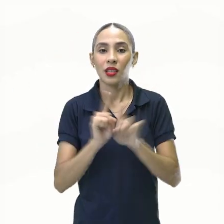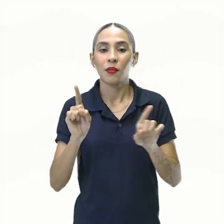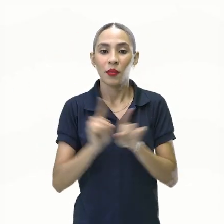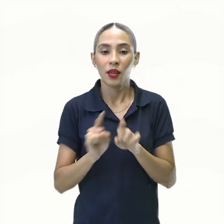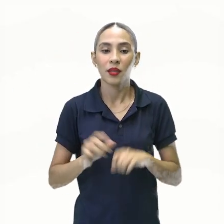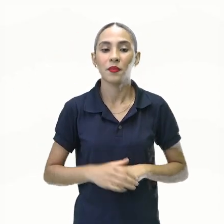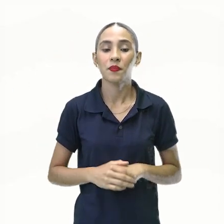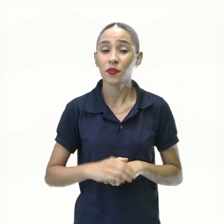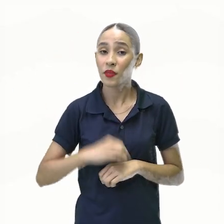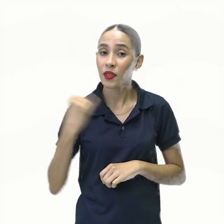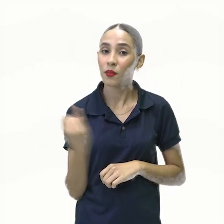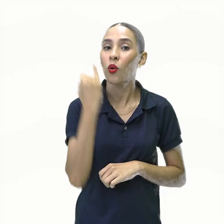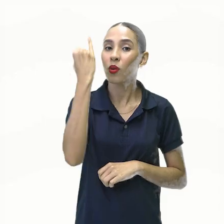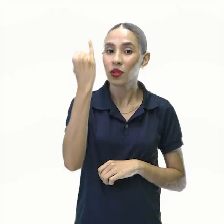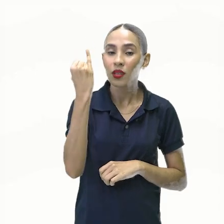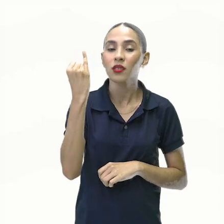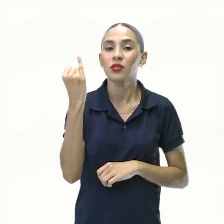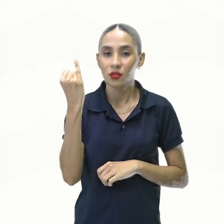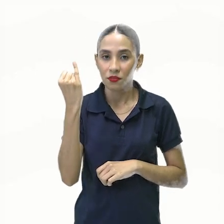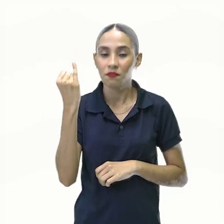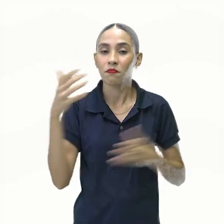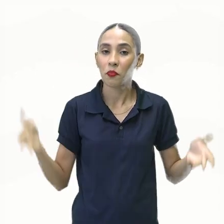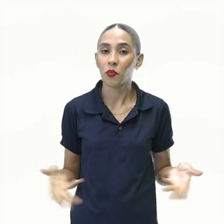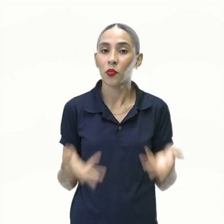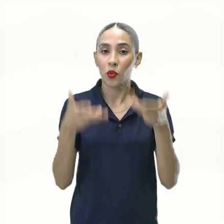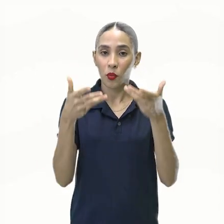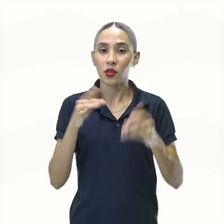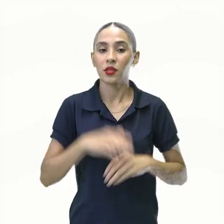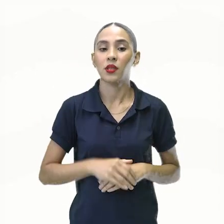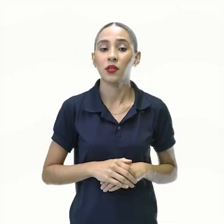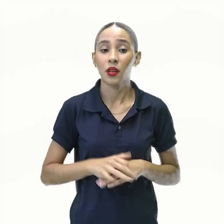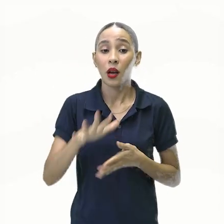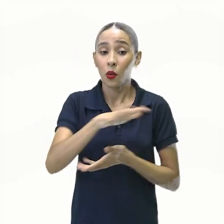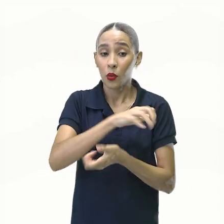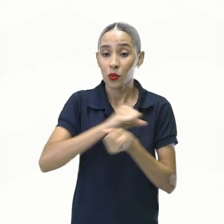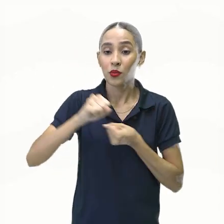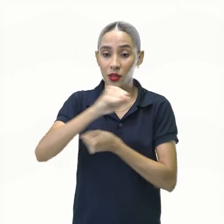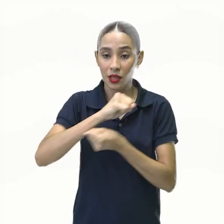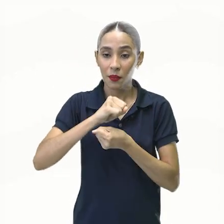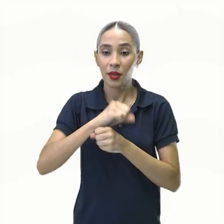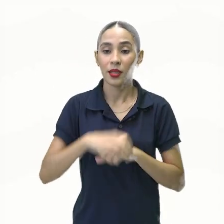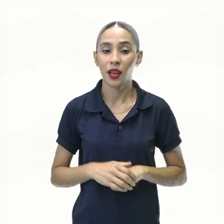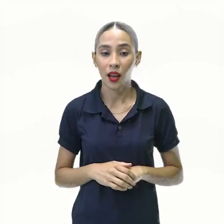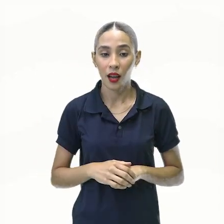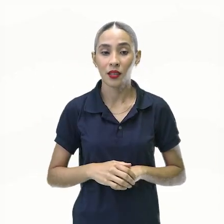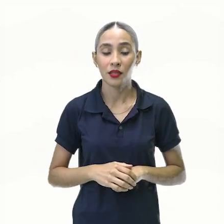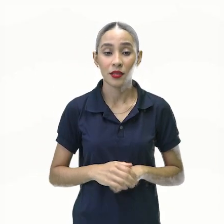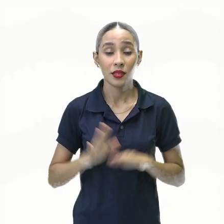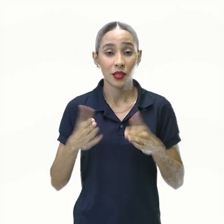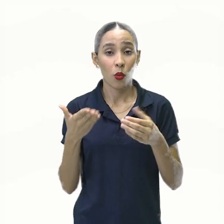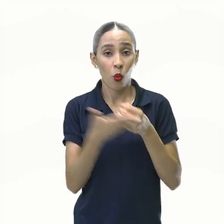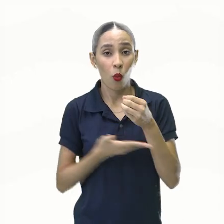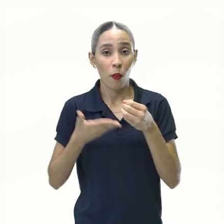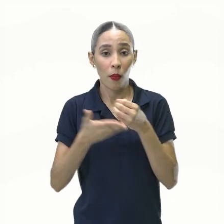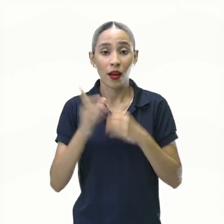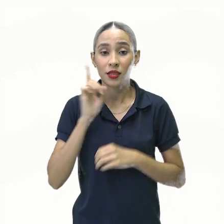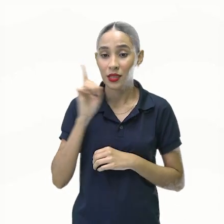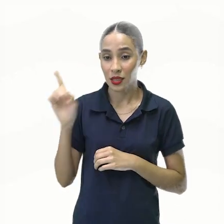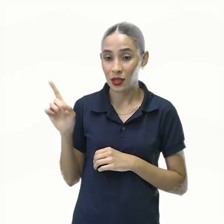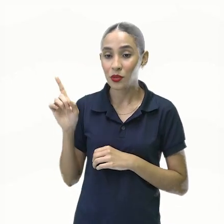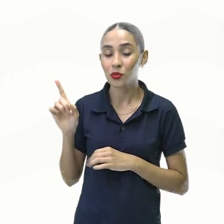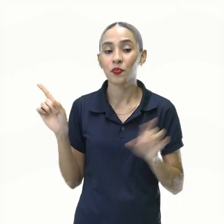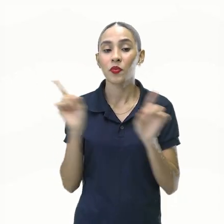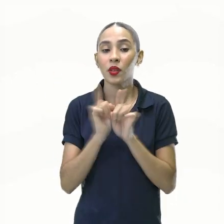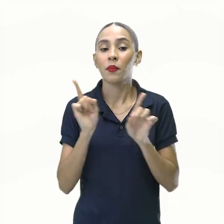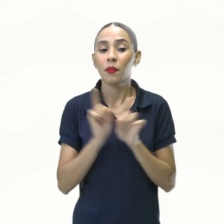está aí e é importante também para a promoção da sustentabilidade. E com base